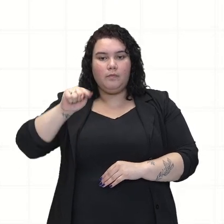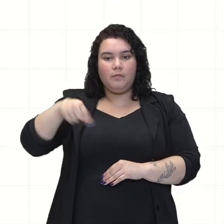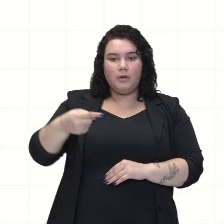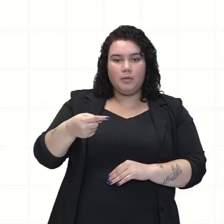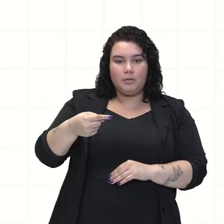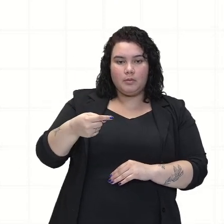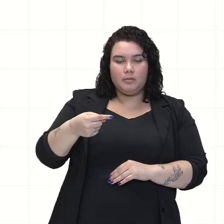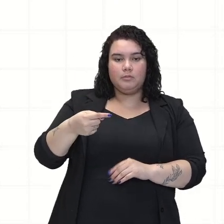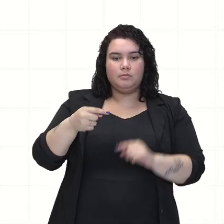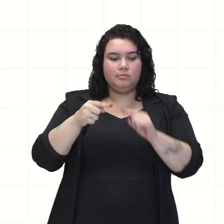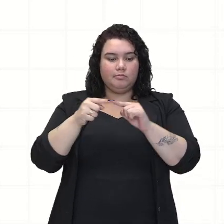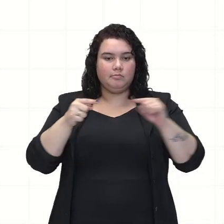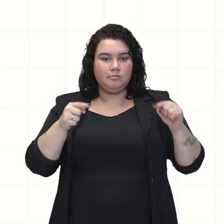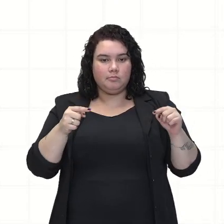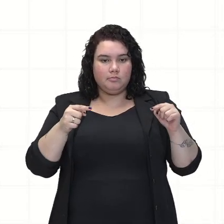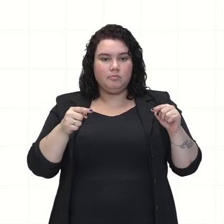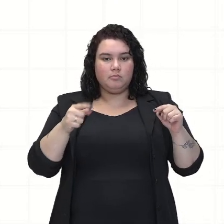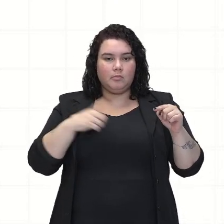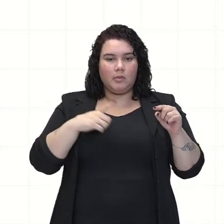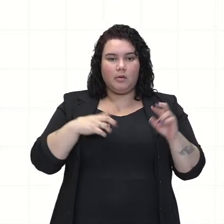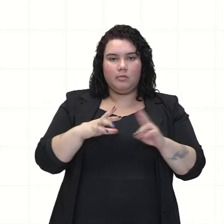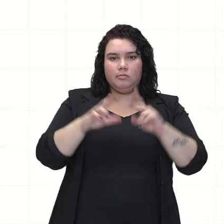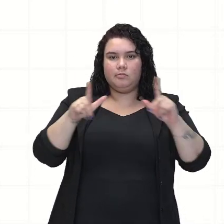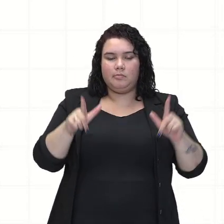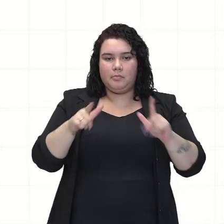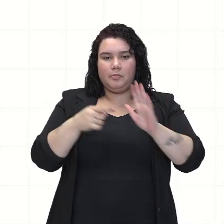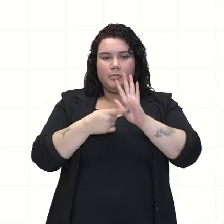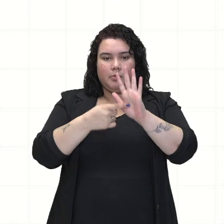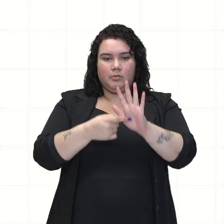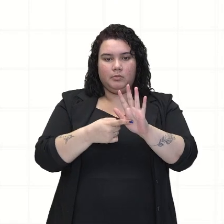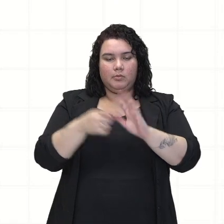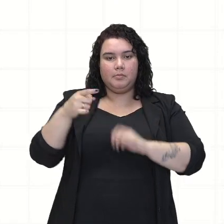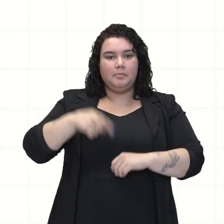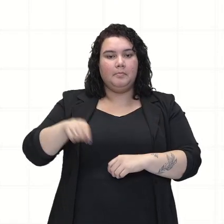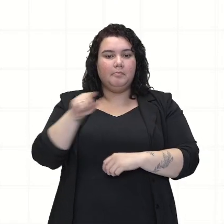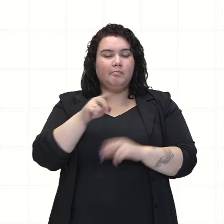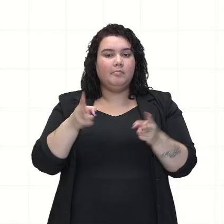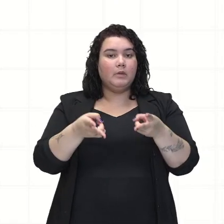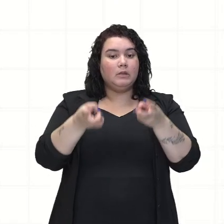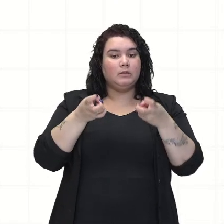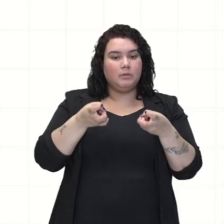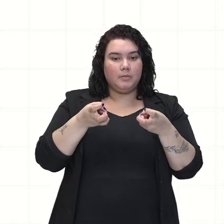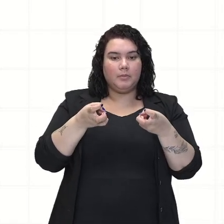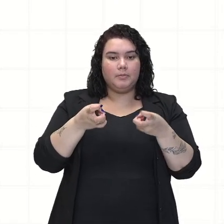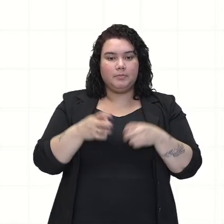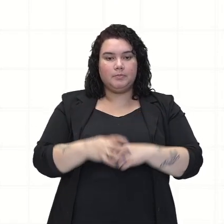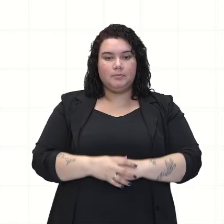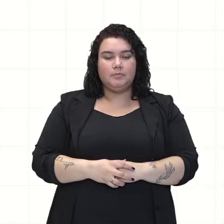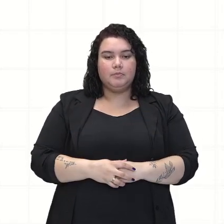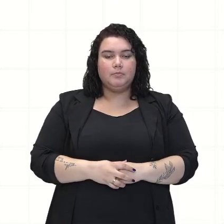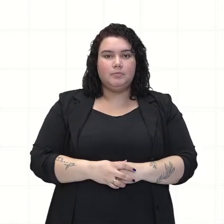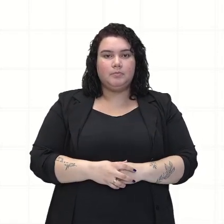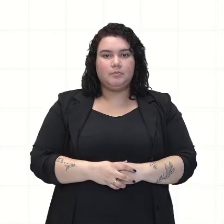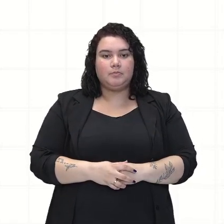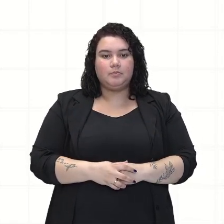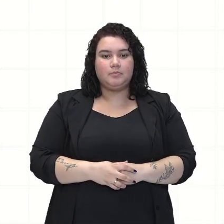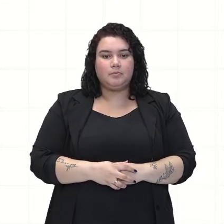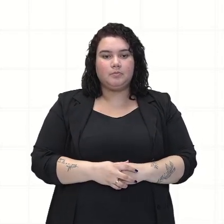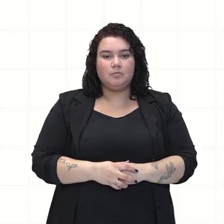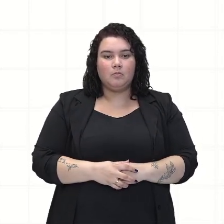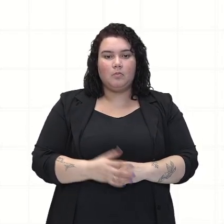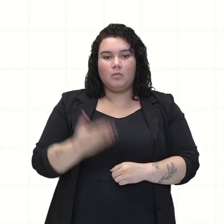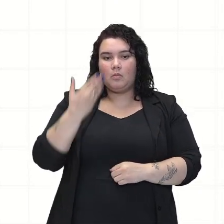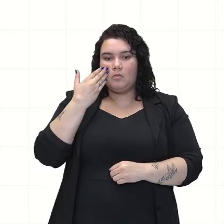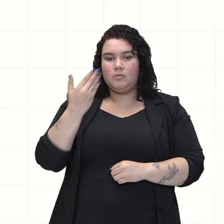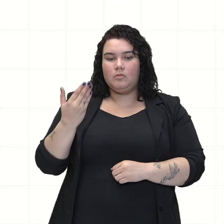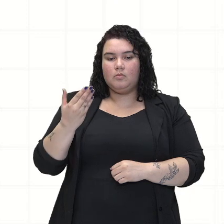Eu vou até deixar um diferente aqui. Vamos dizer que esse aqui, né? Vamos colocar um